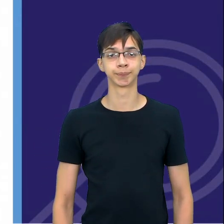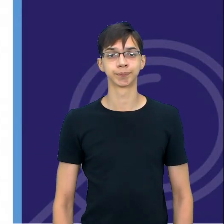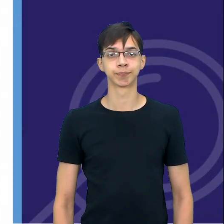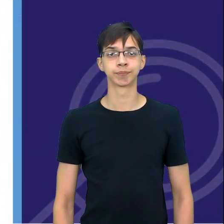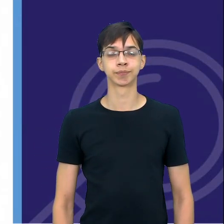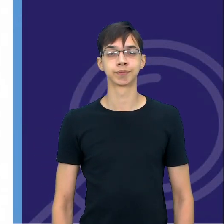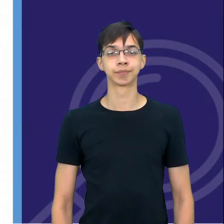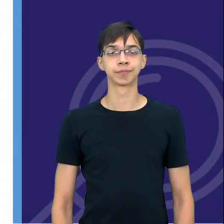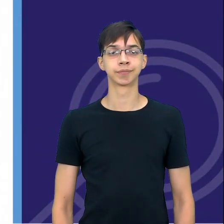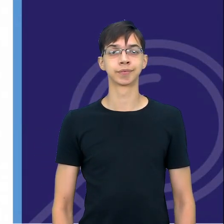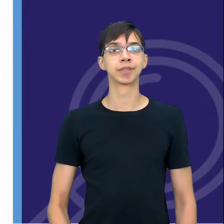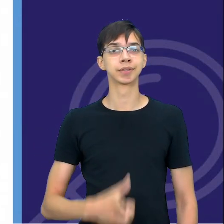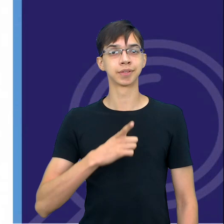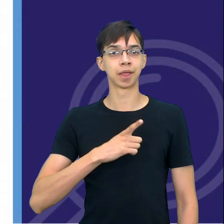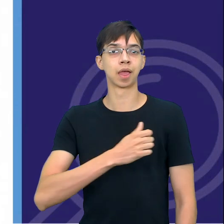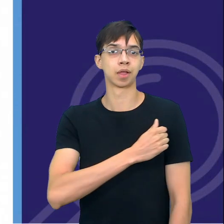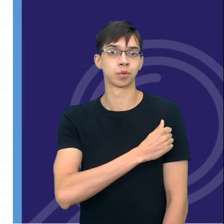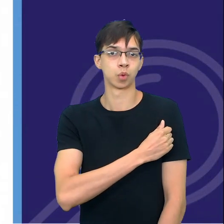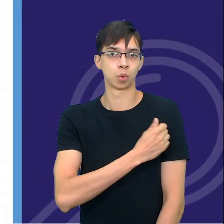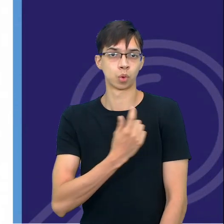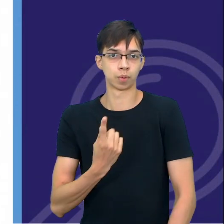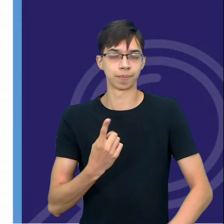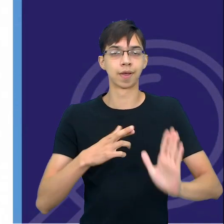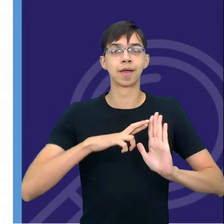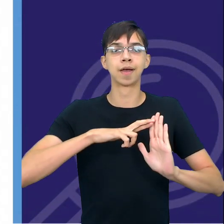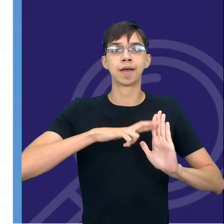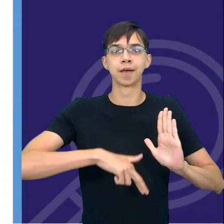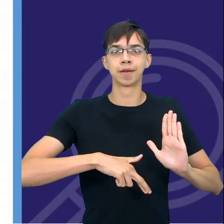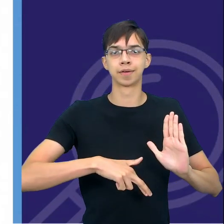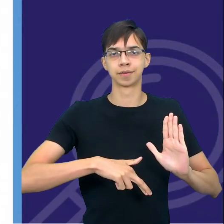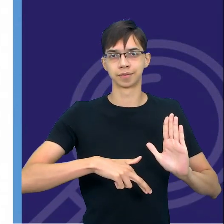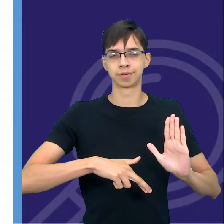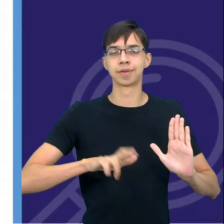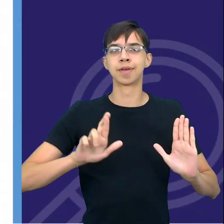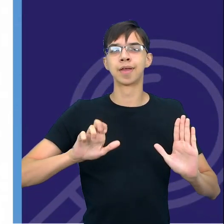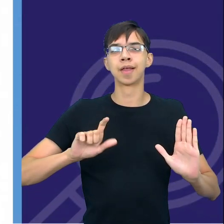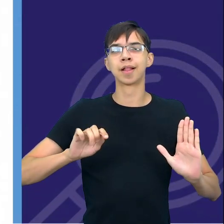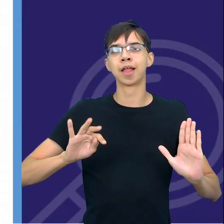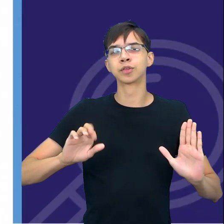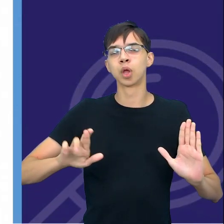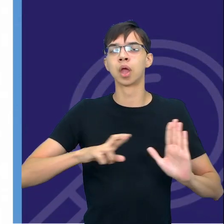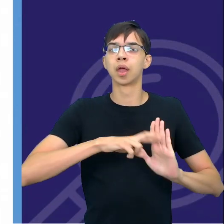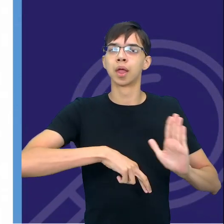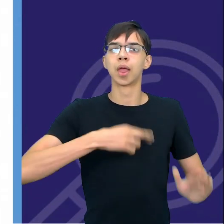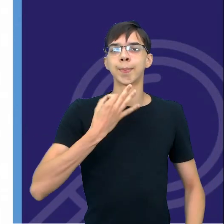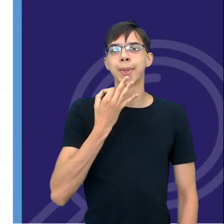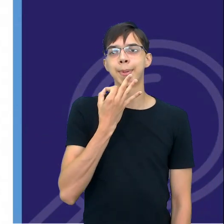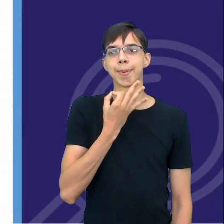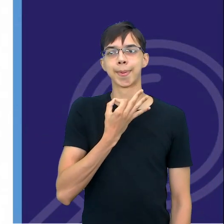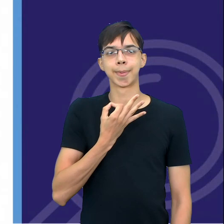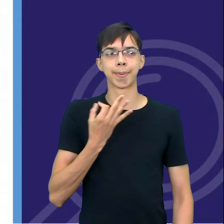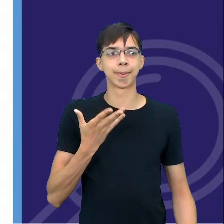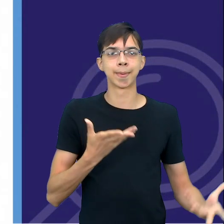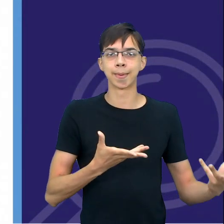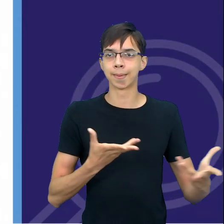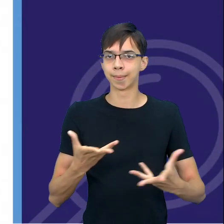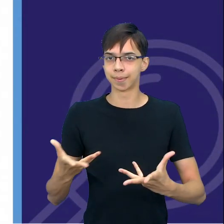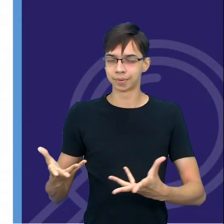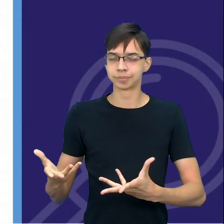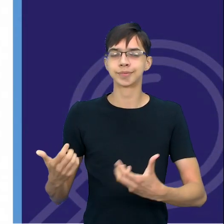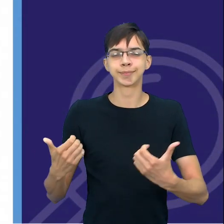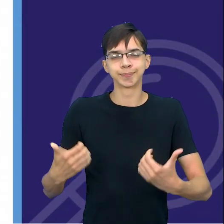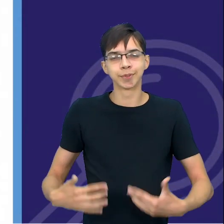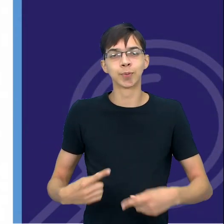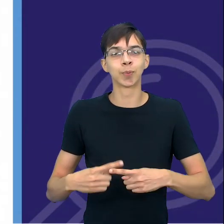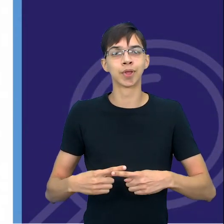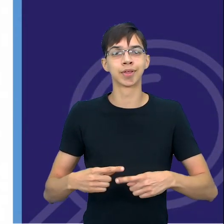aluno relator, e aí esse aluno relator do grupo vai contar o que viu em cada texto, e assim o diálogo pode fluir na